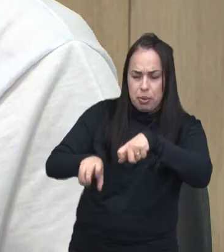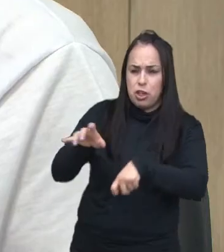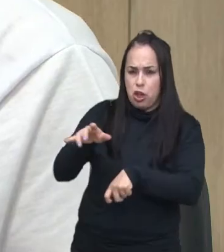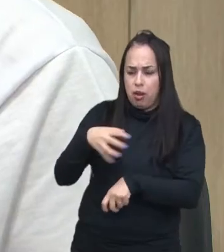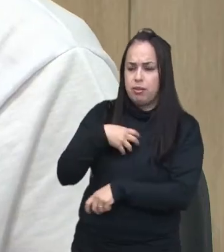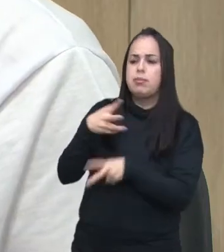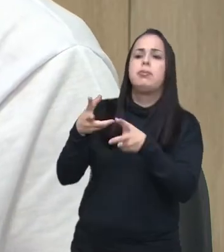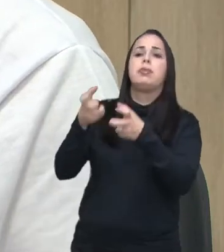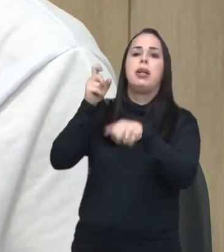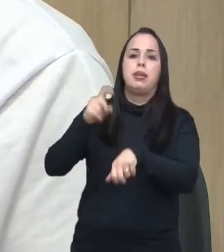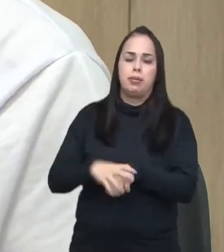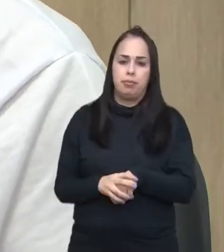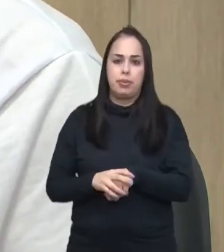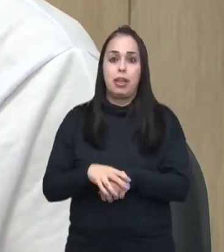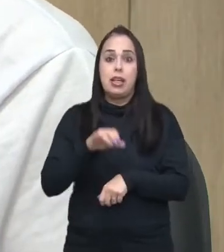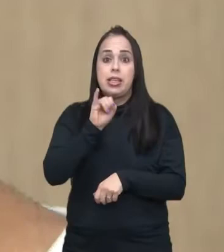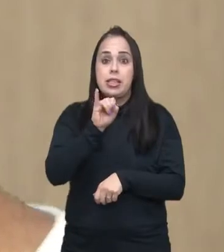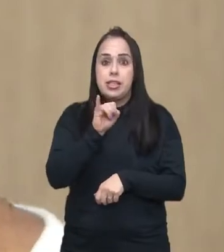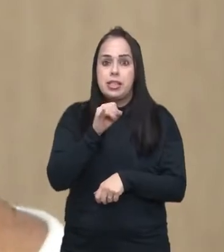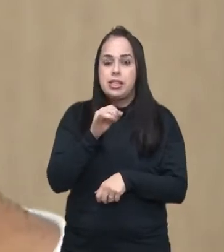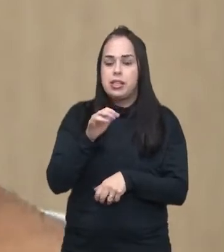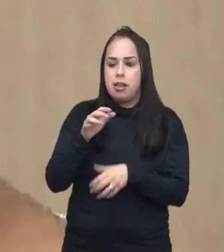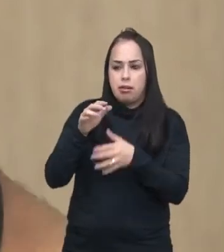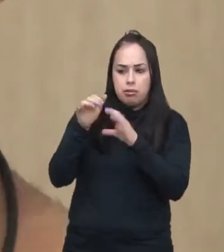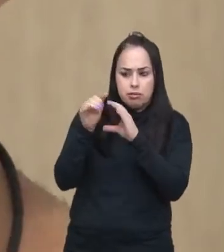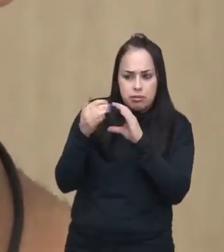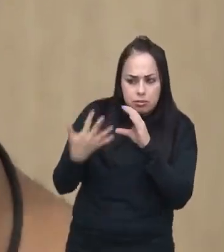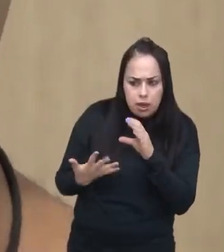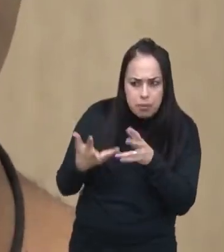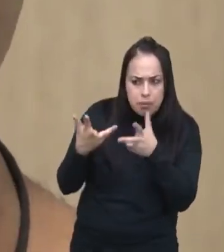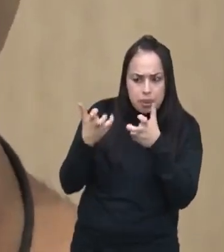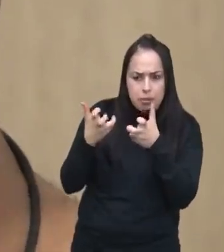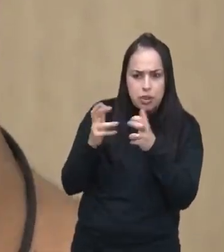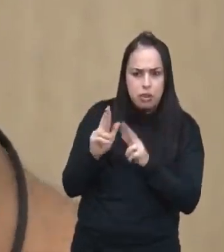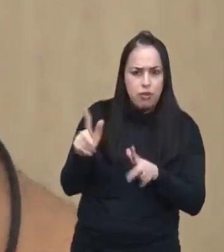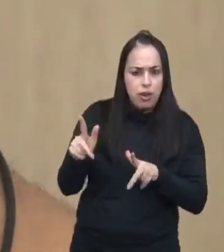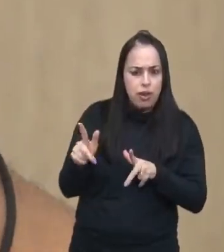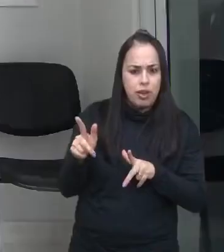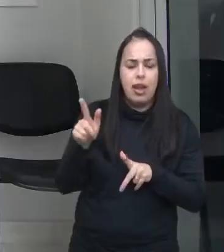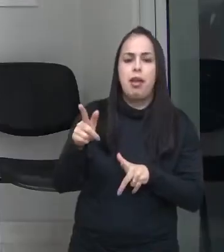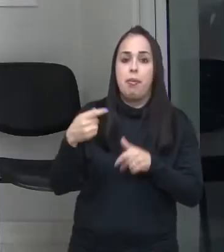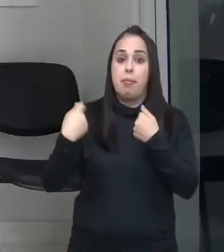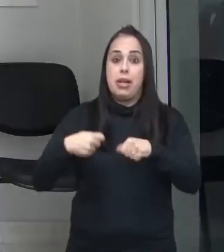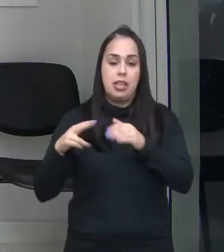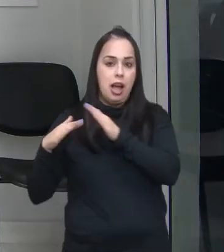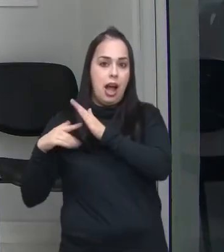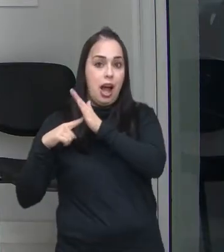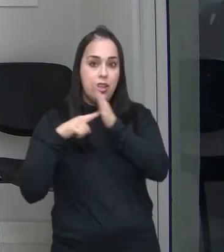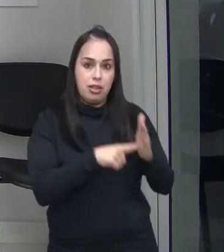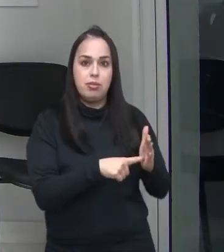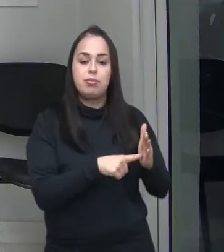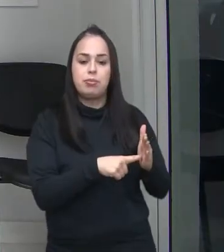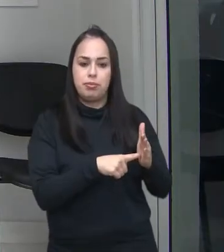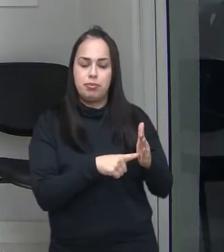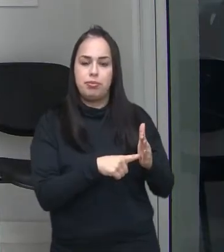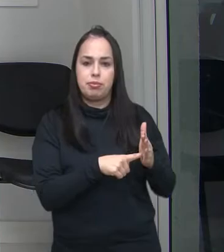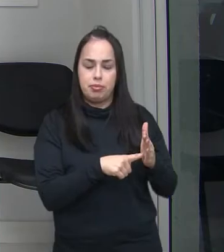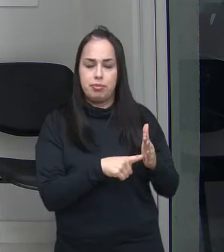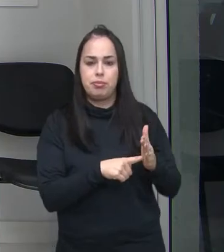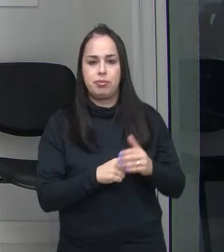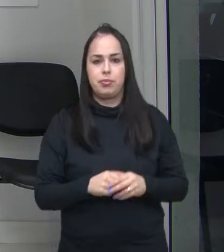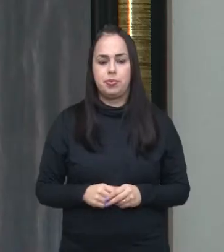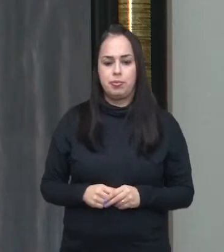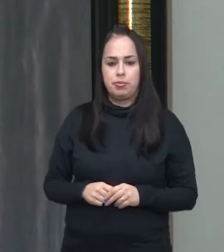abusos, como conta o conselheiro tutelar. Ao perceber algumas dessas características, é dever fazer a denúncia ao